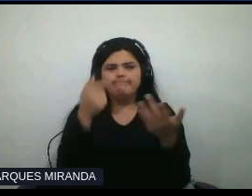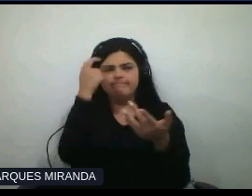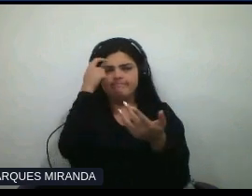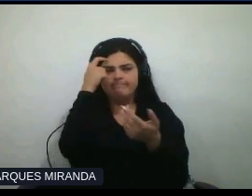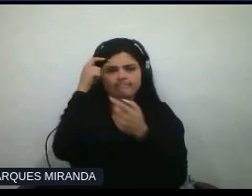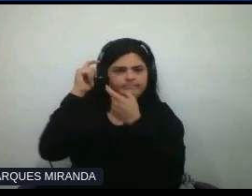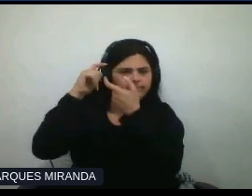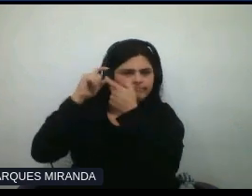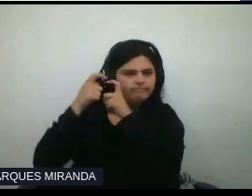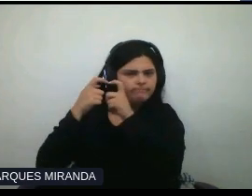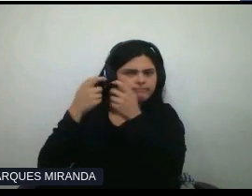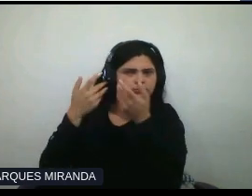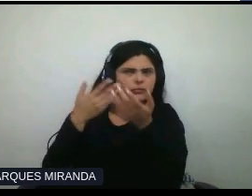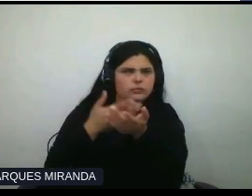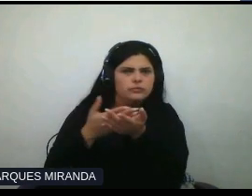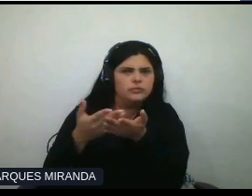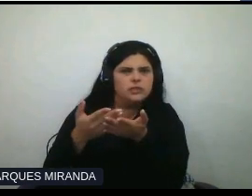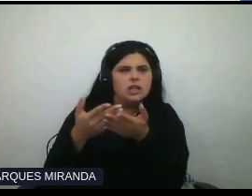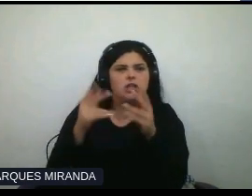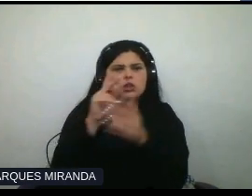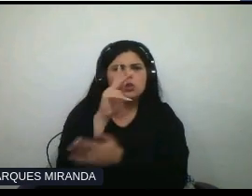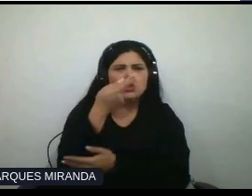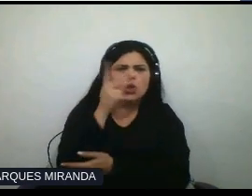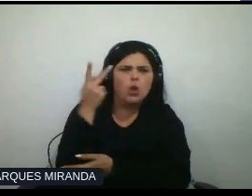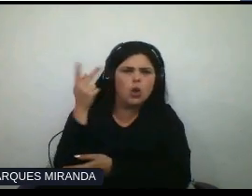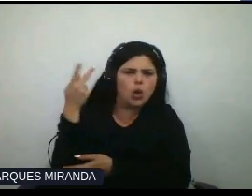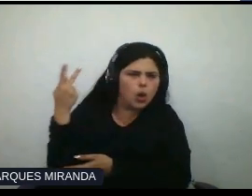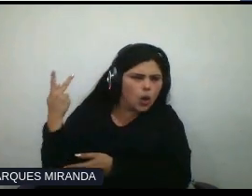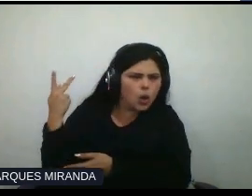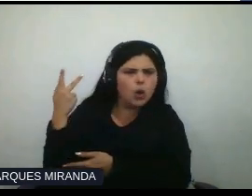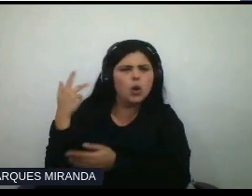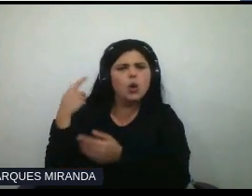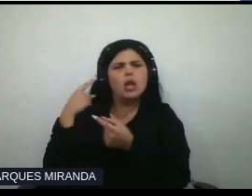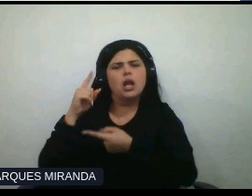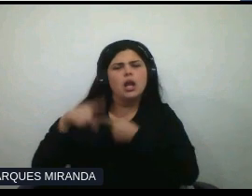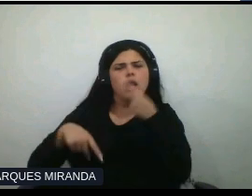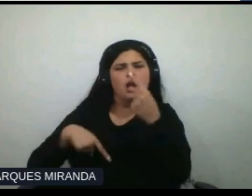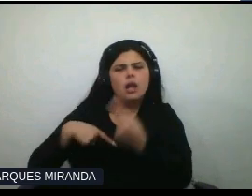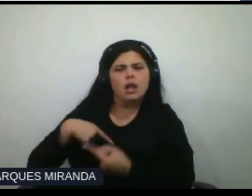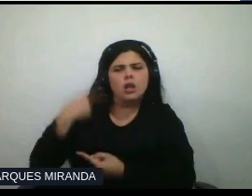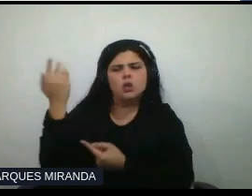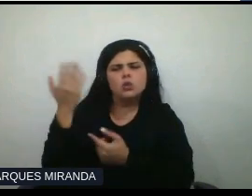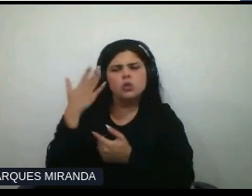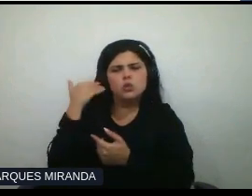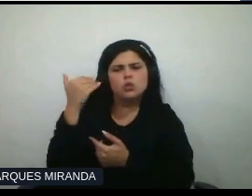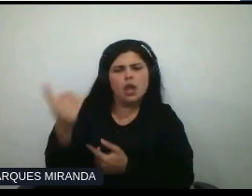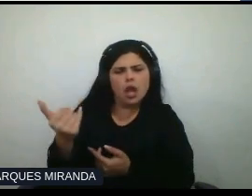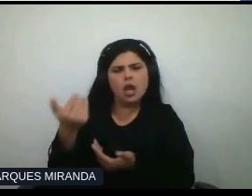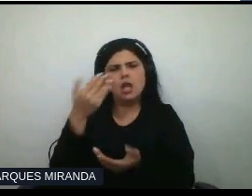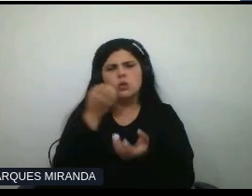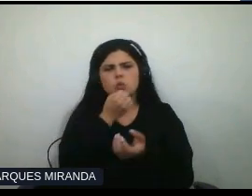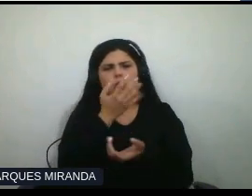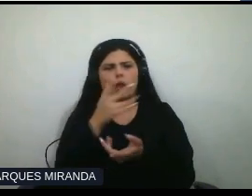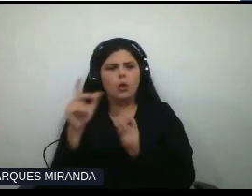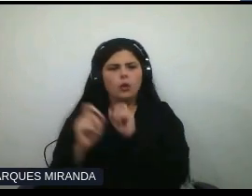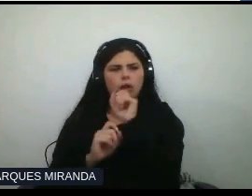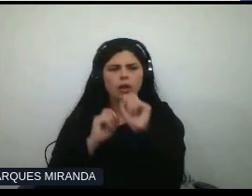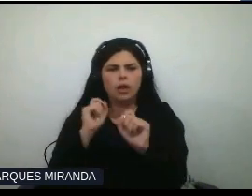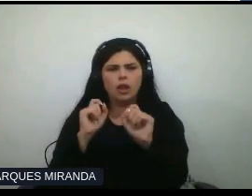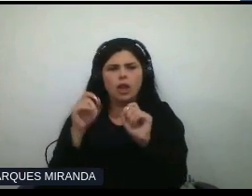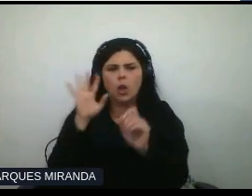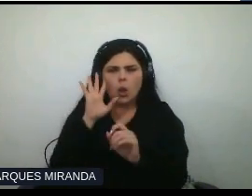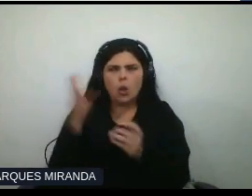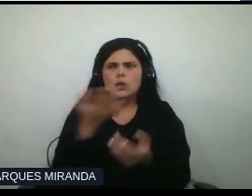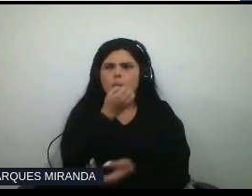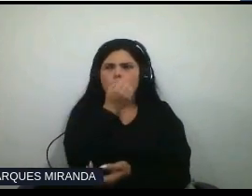que eu vou começar com uma grande história, uma história de sucesso, uma história, vamos contar cases